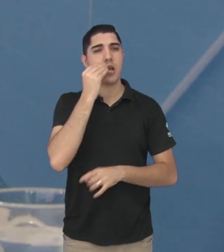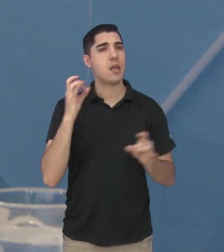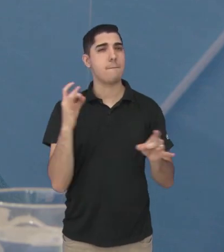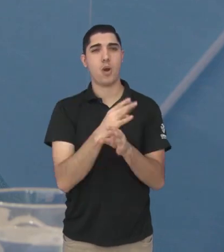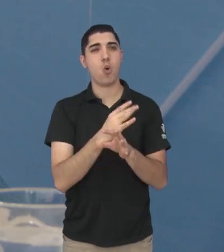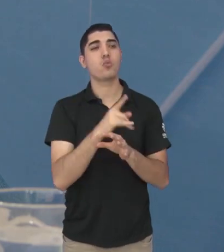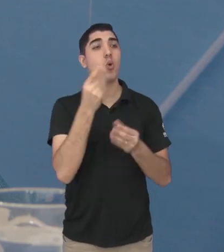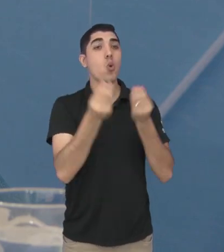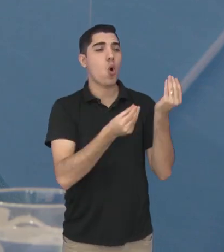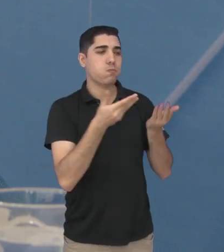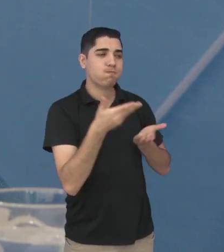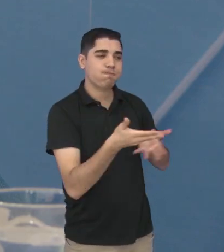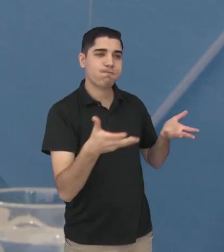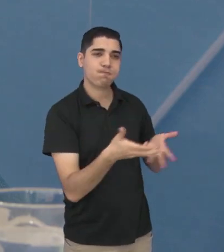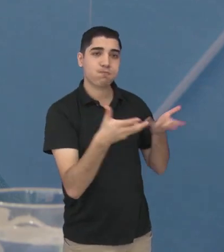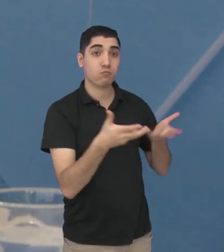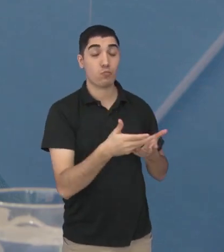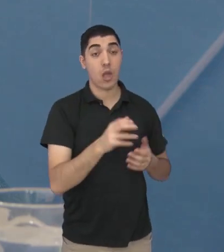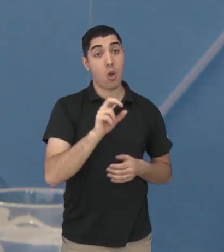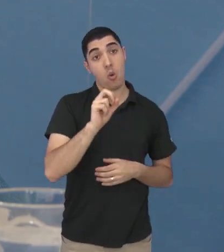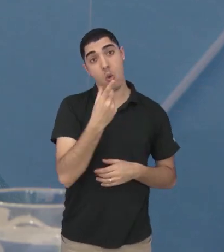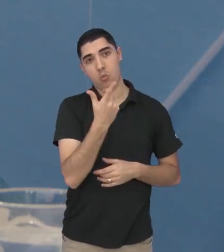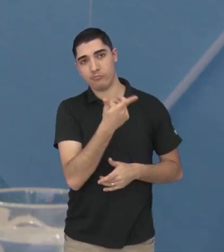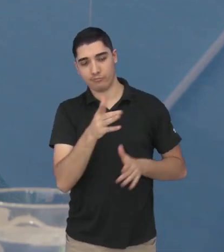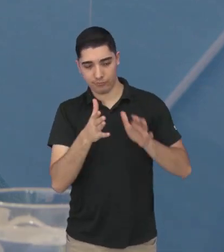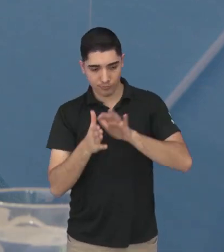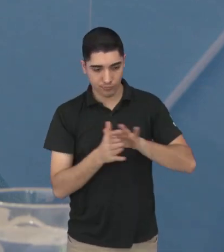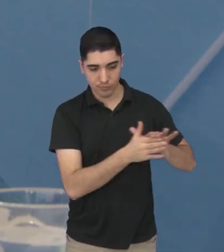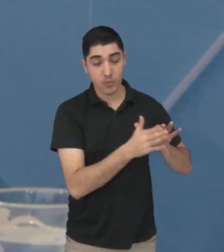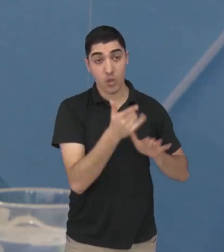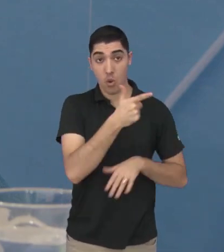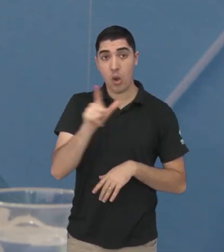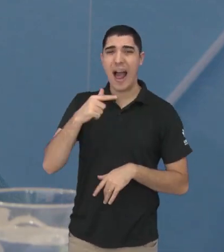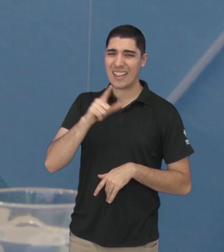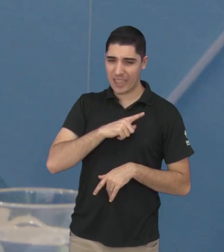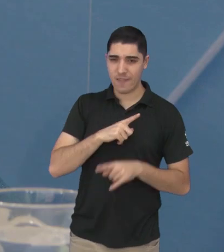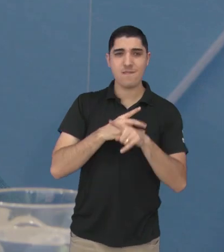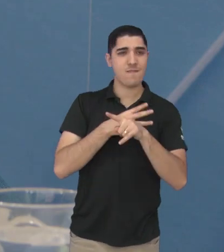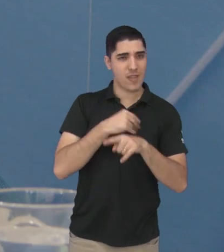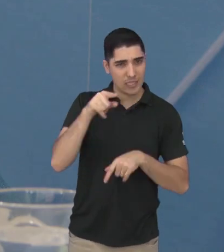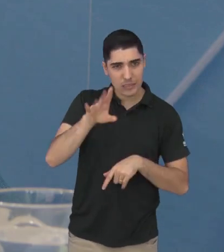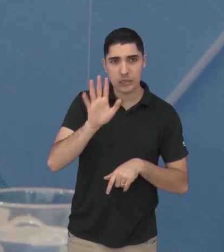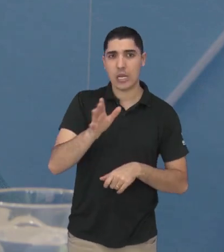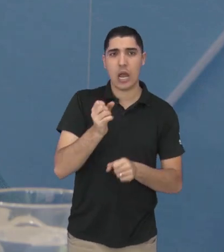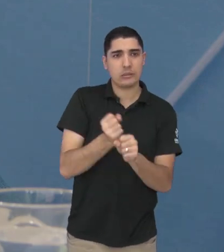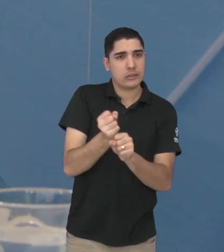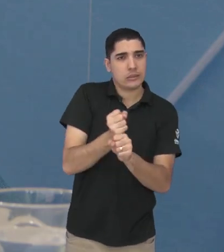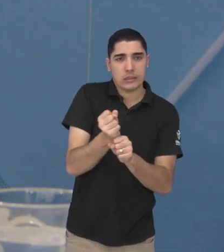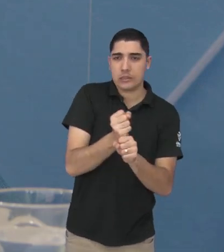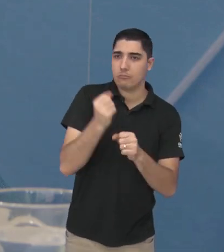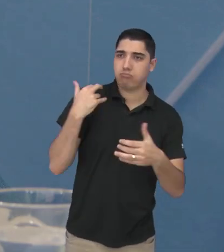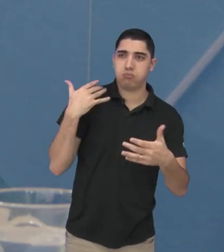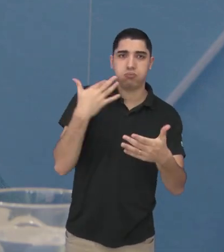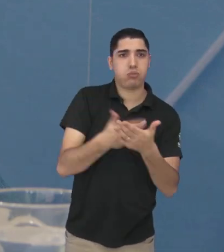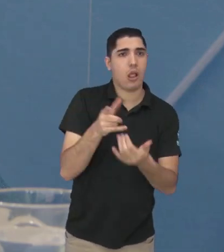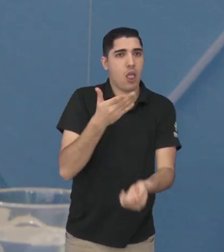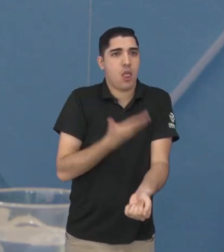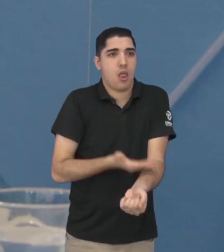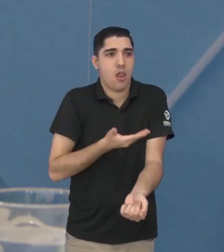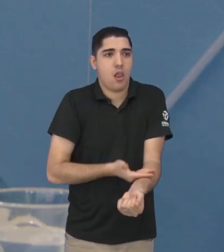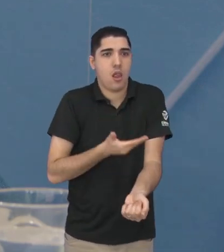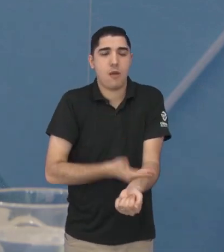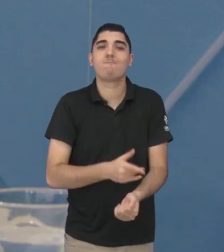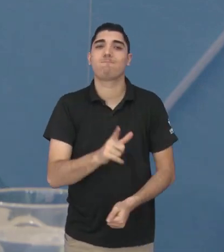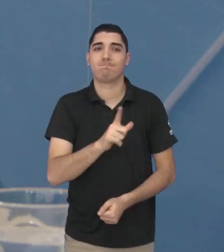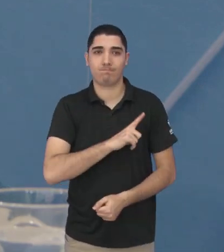prevenção. Agora não, eu tenho um problema instalado, eu tenho um filho usuário de drogas, né? Já está com essa questão. Nós